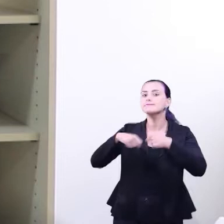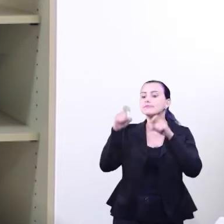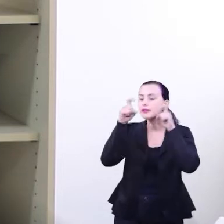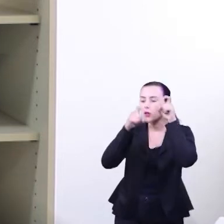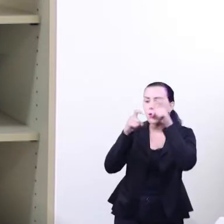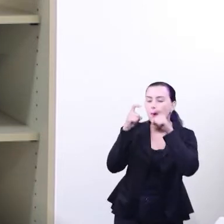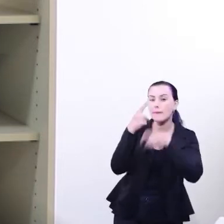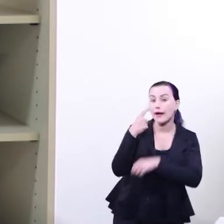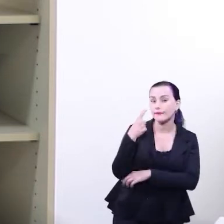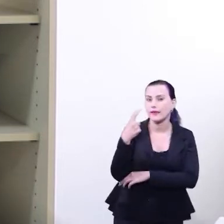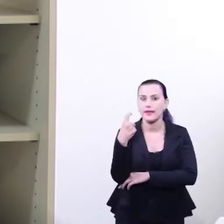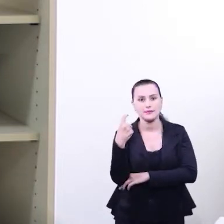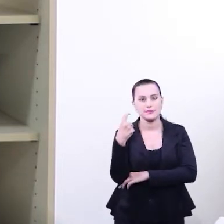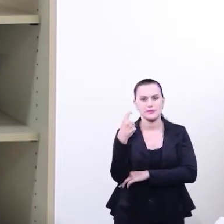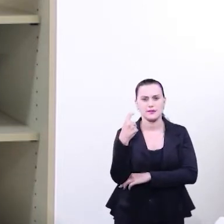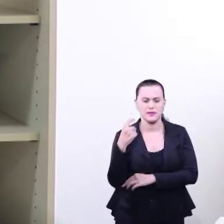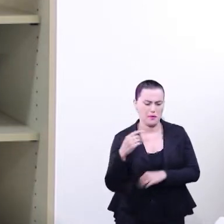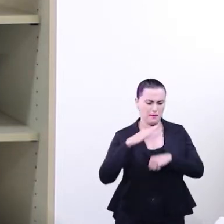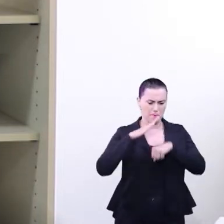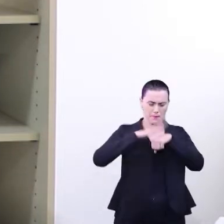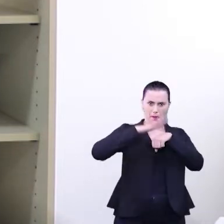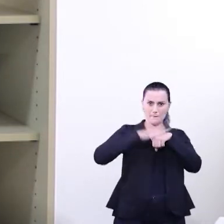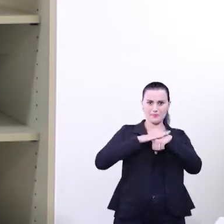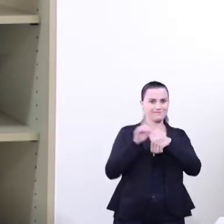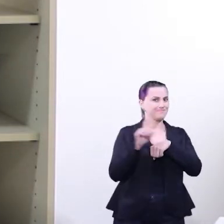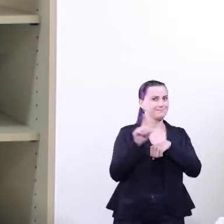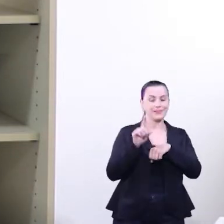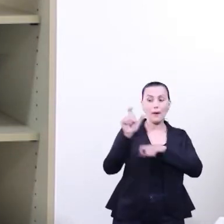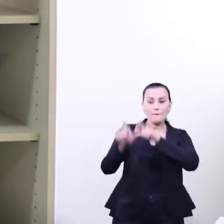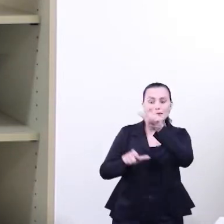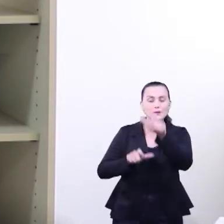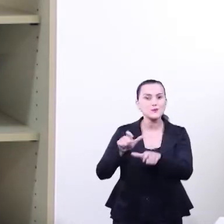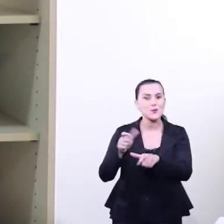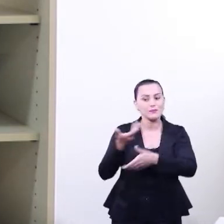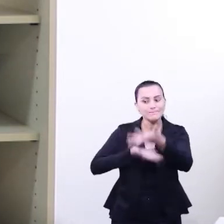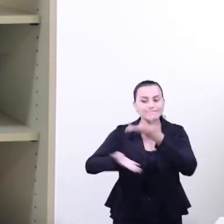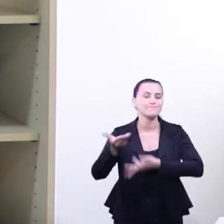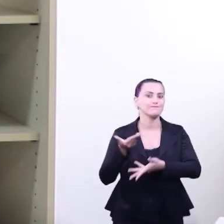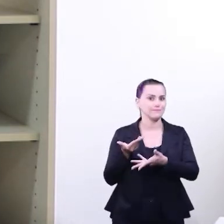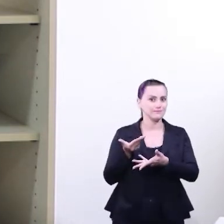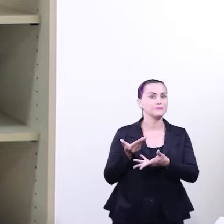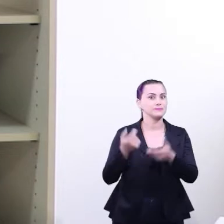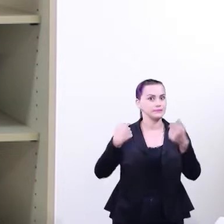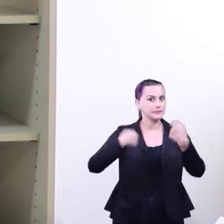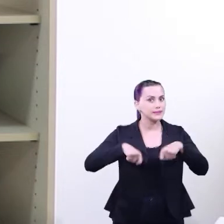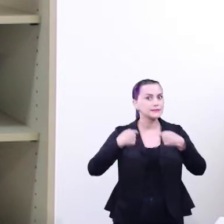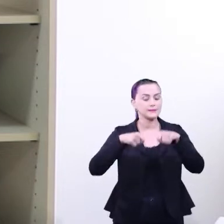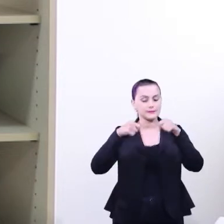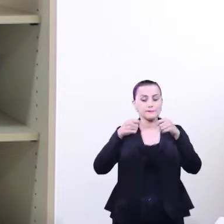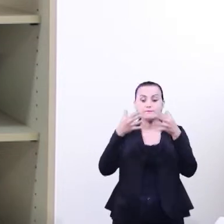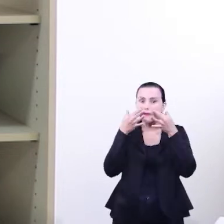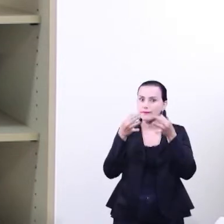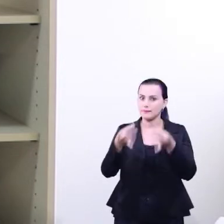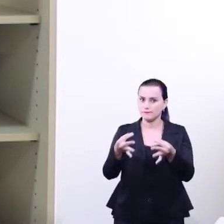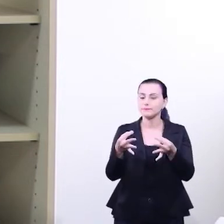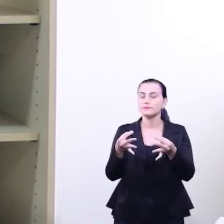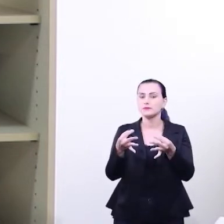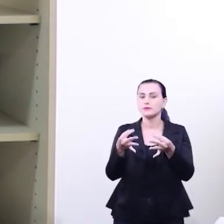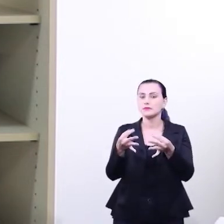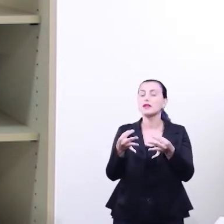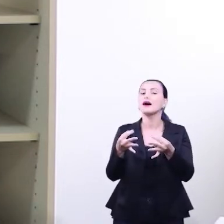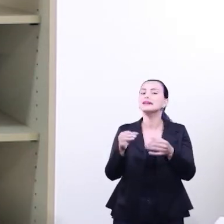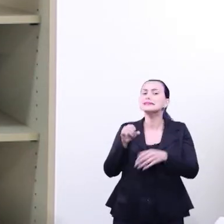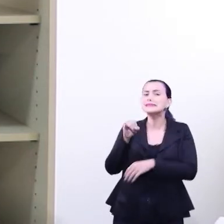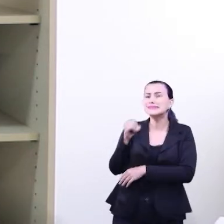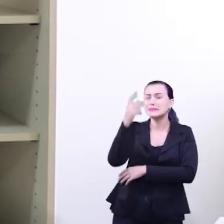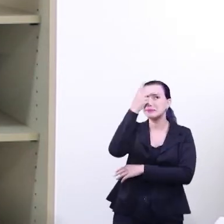se preocupe com os interesses de todos, de toda a coletividade, que suas atitudes reflitam essa preocupação dela.